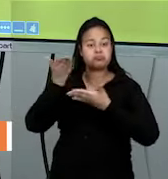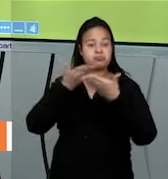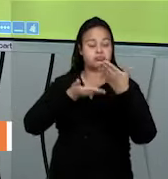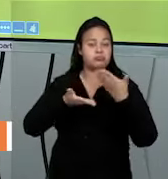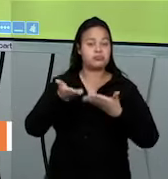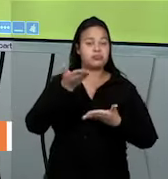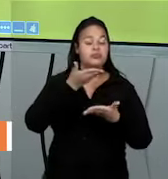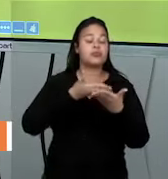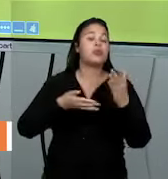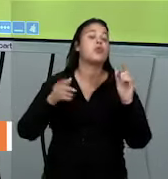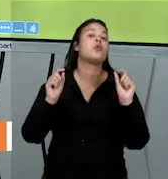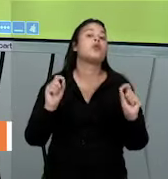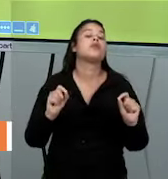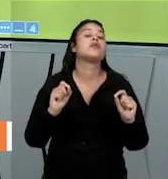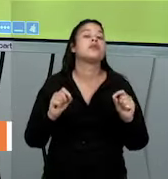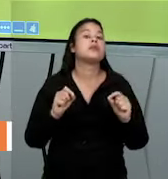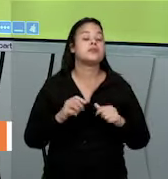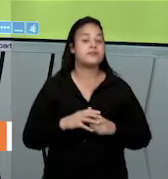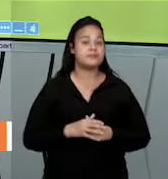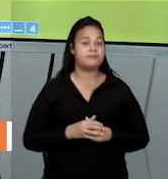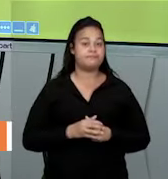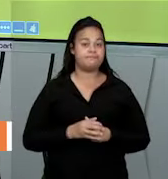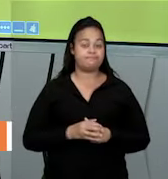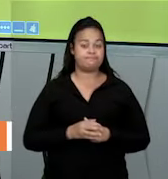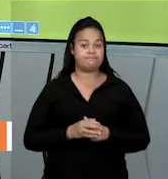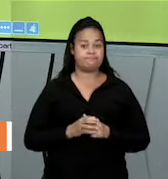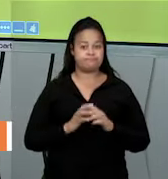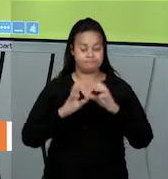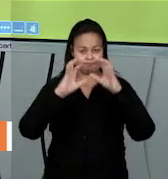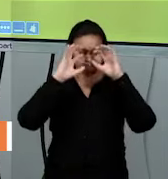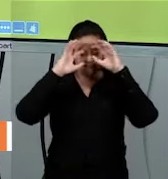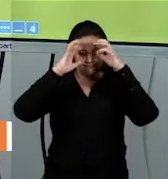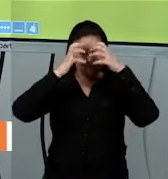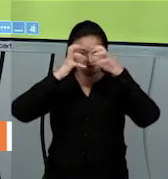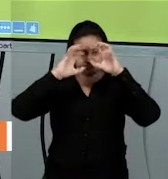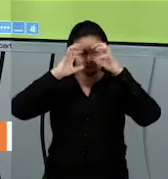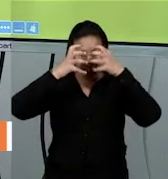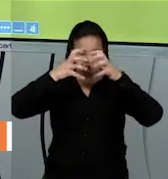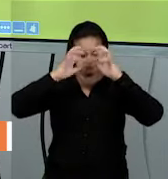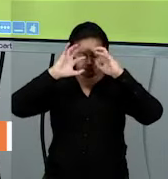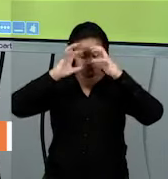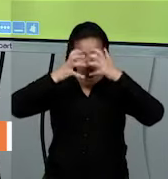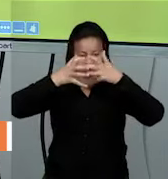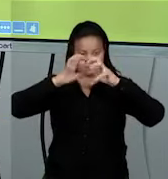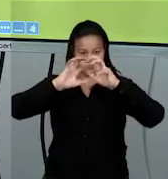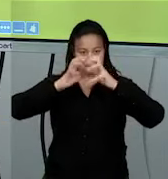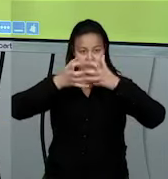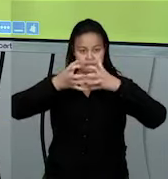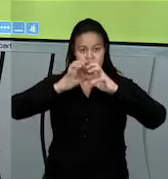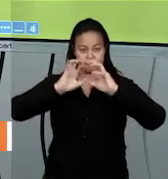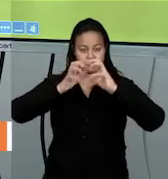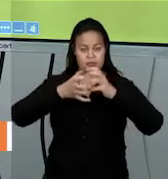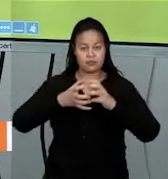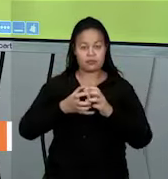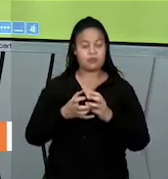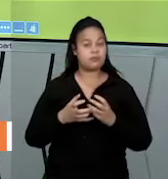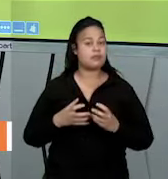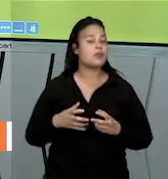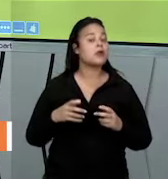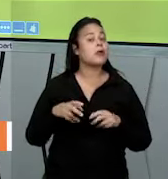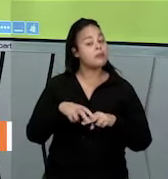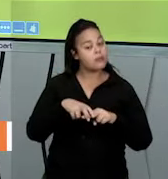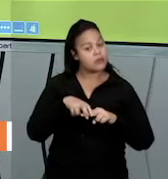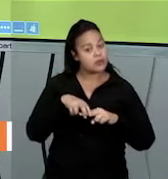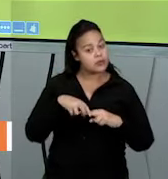transmissão do impulso nervoso. É dessa forma que o tecido nervoso